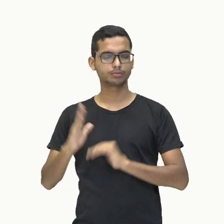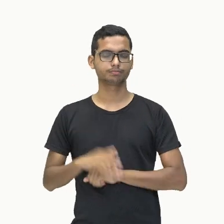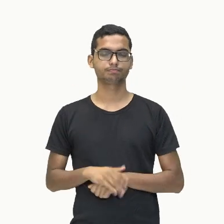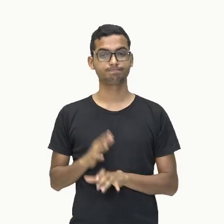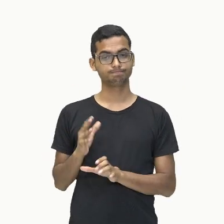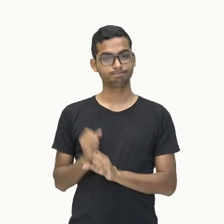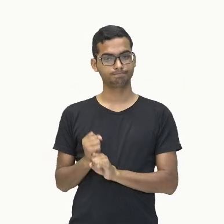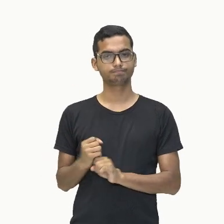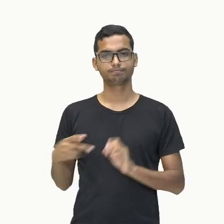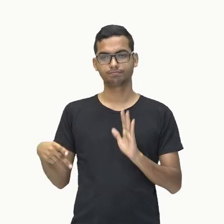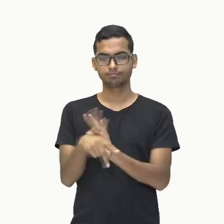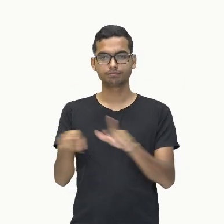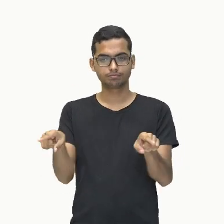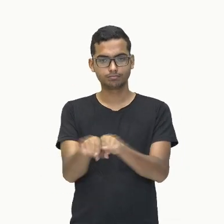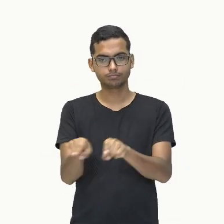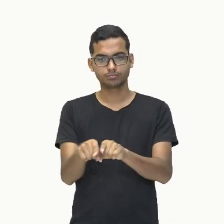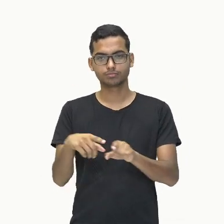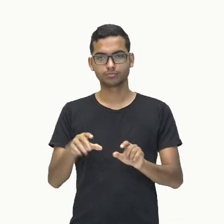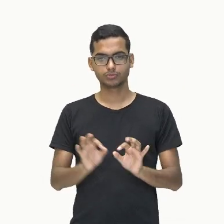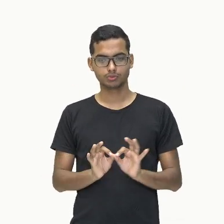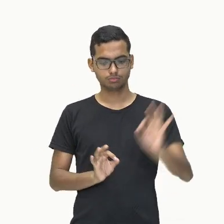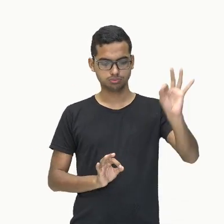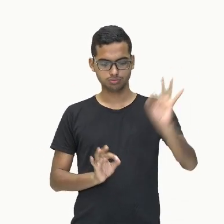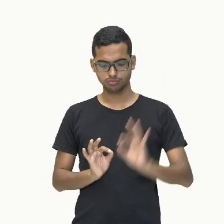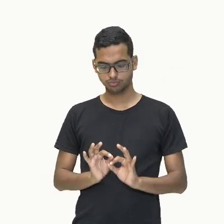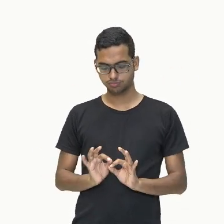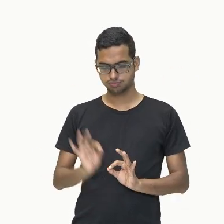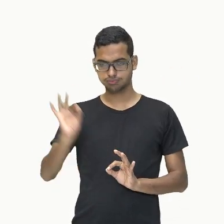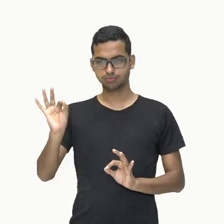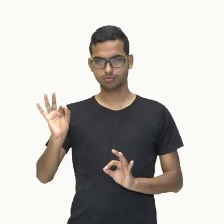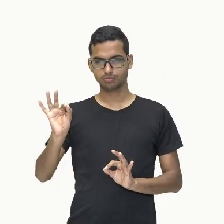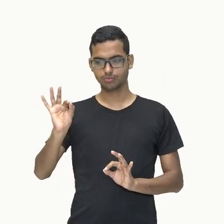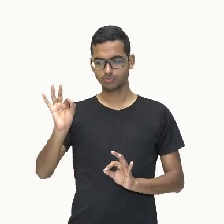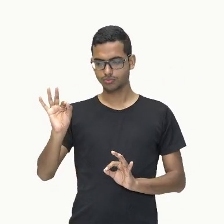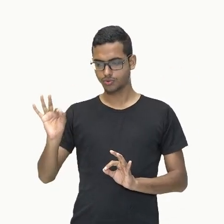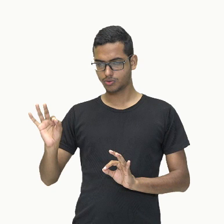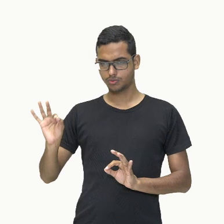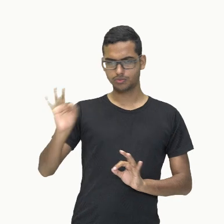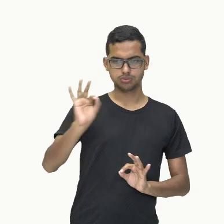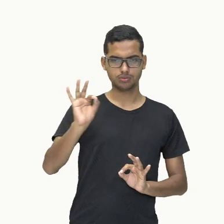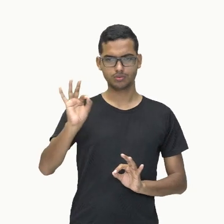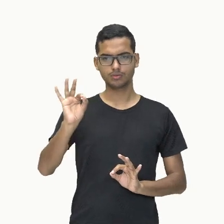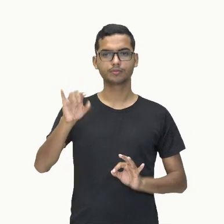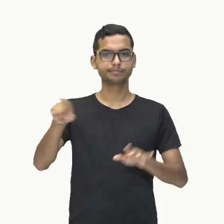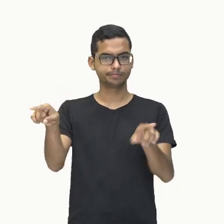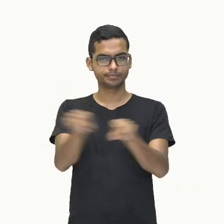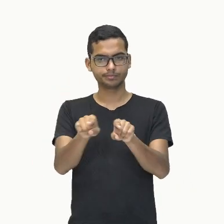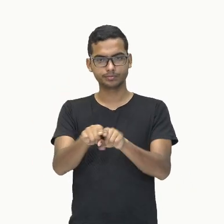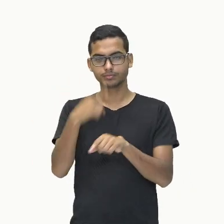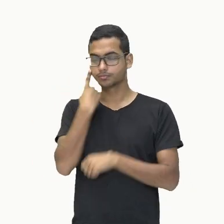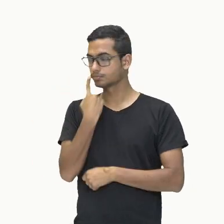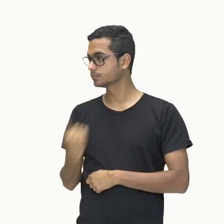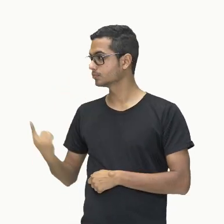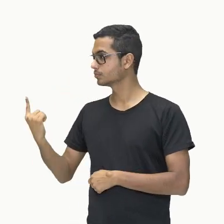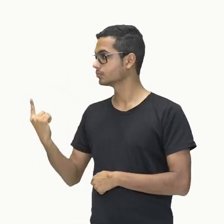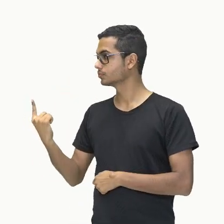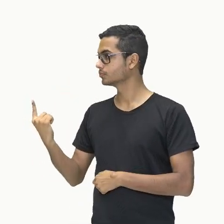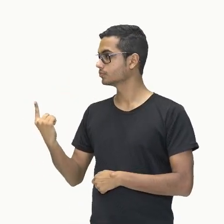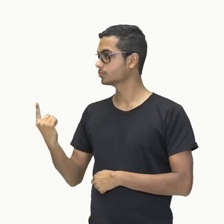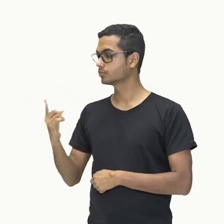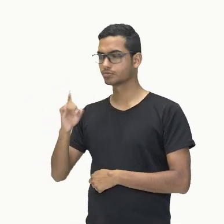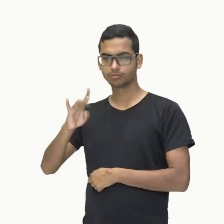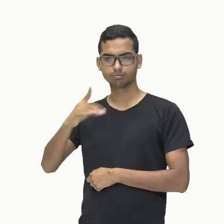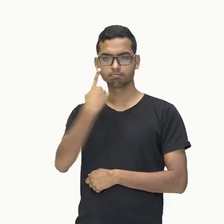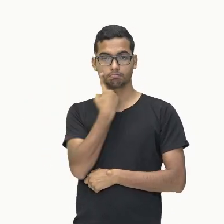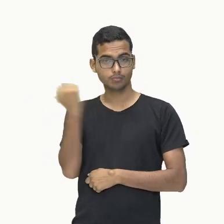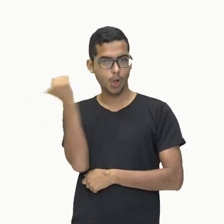uma medida com um ângulo menor do que 90 graus, tá? Então, só com essas duas situações que eu